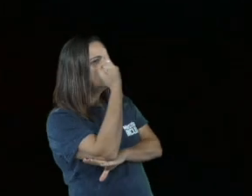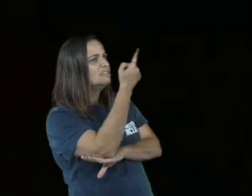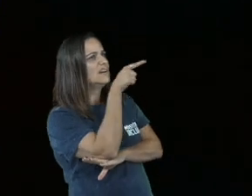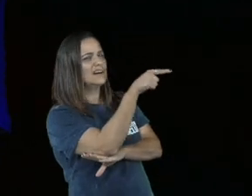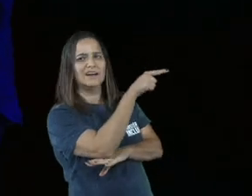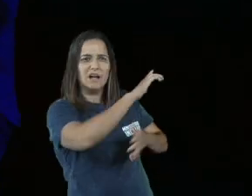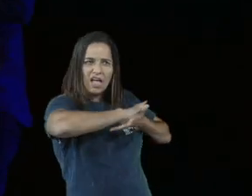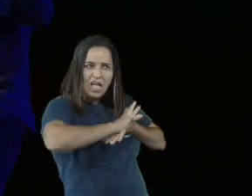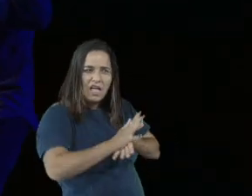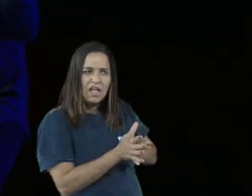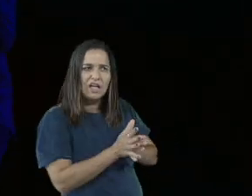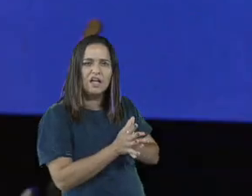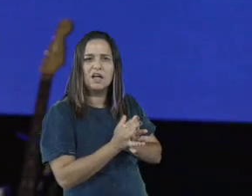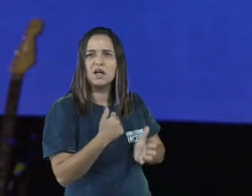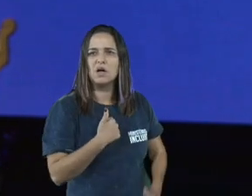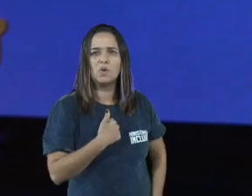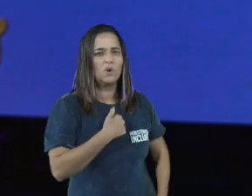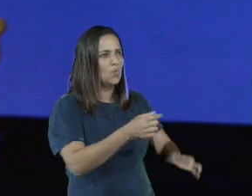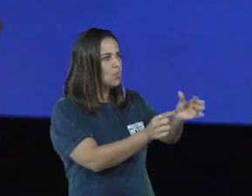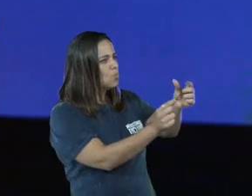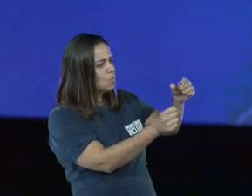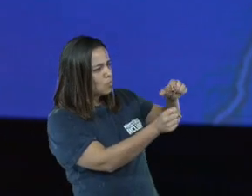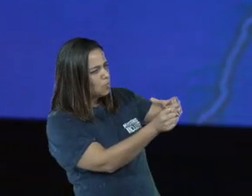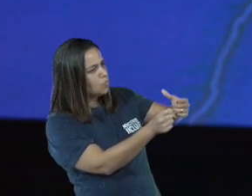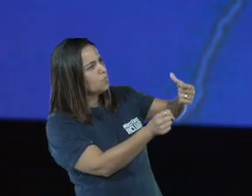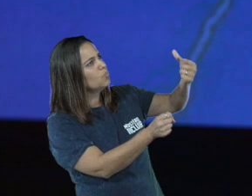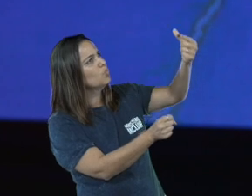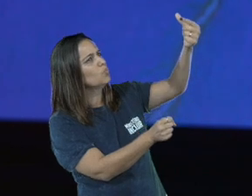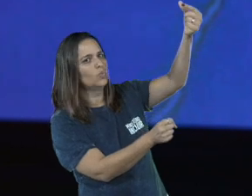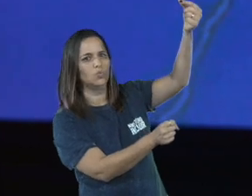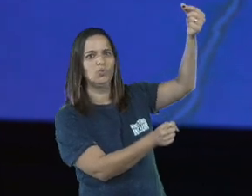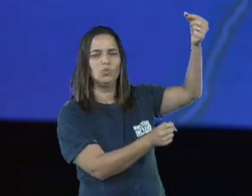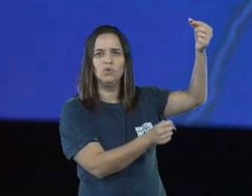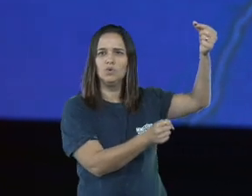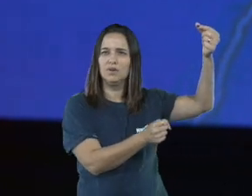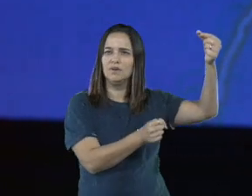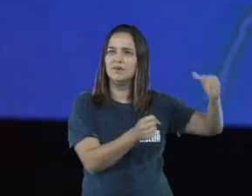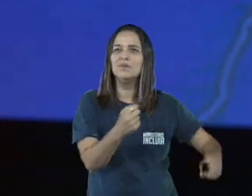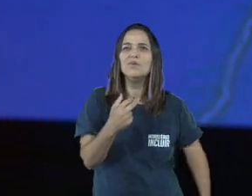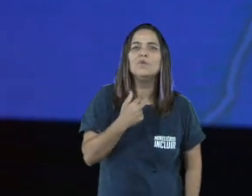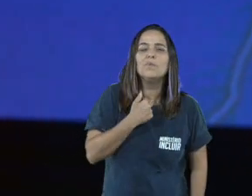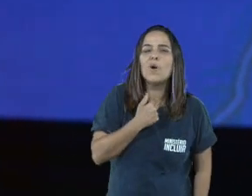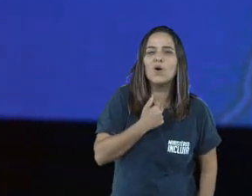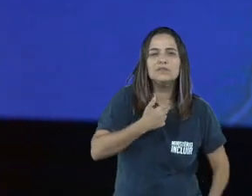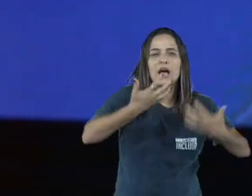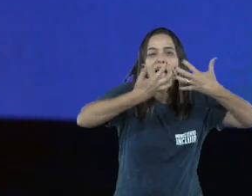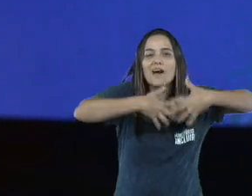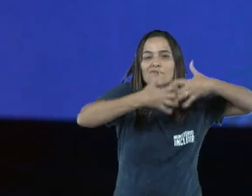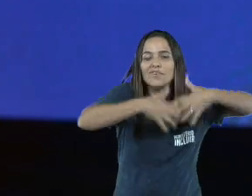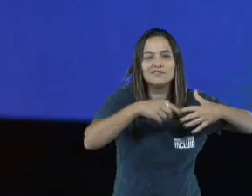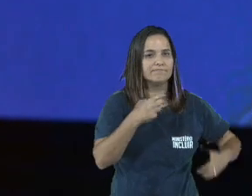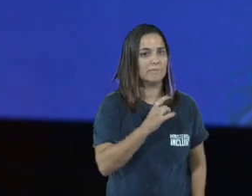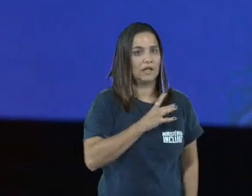aí que espada grande que é isso você começar a comer não se perde e quando a gente foi comprar essa